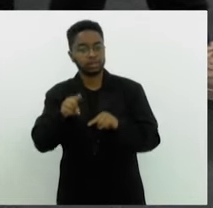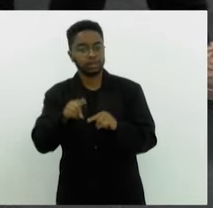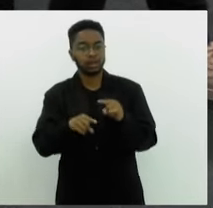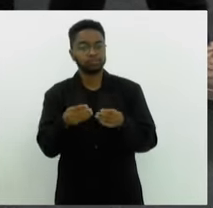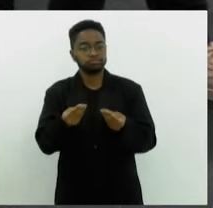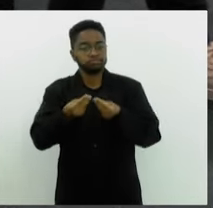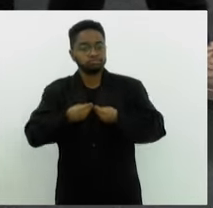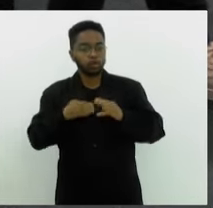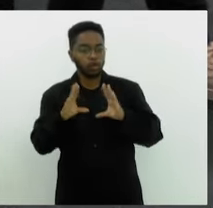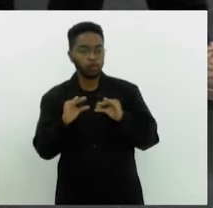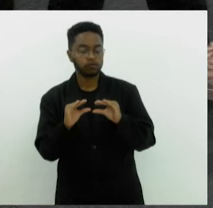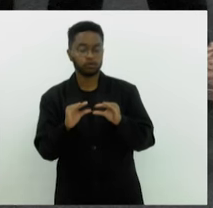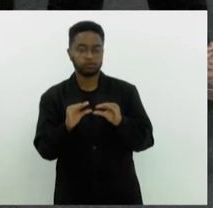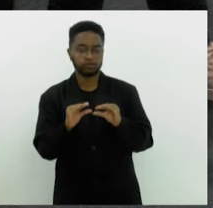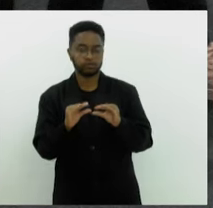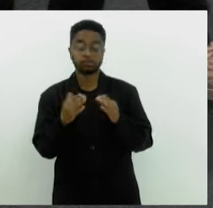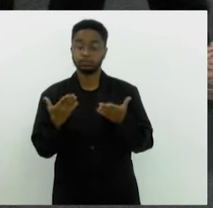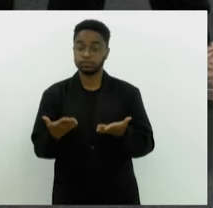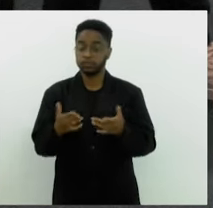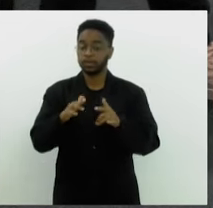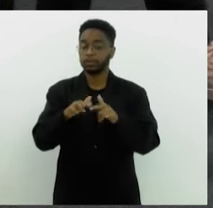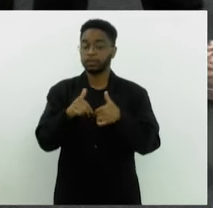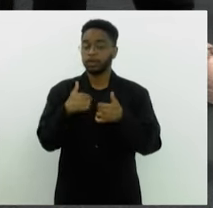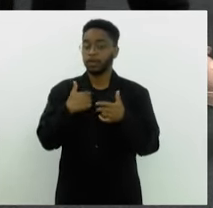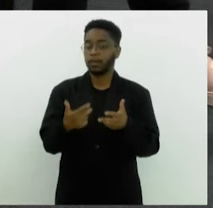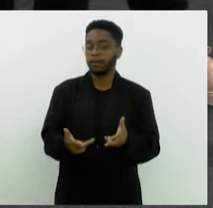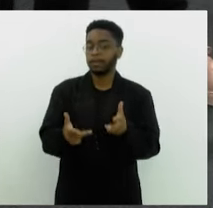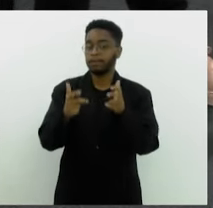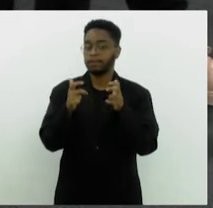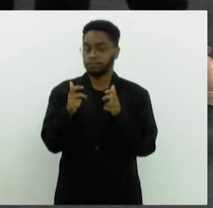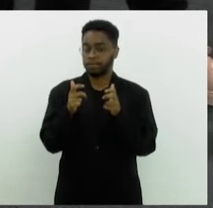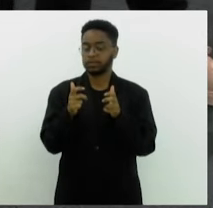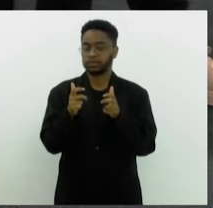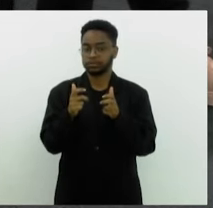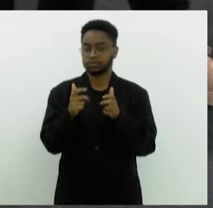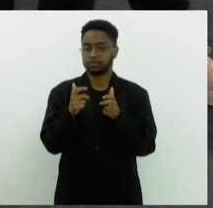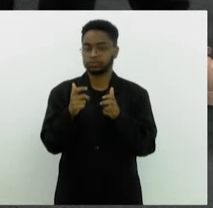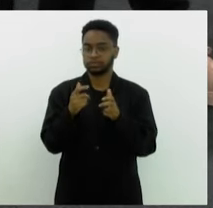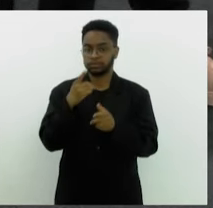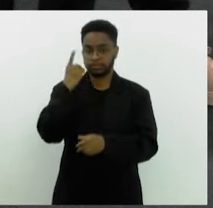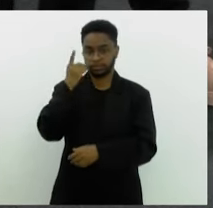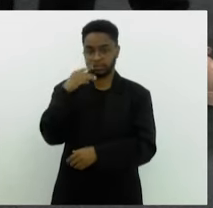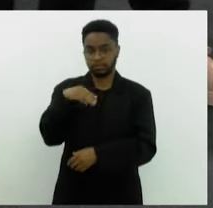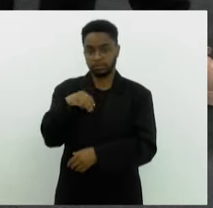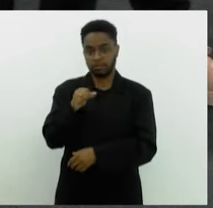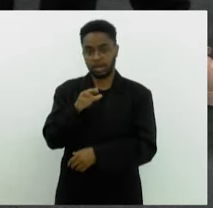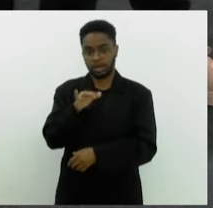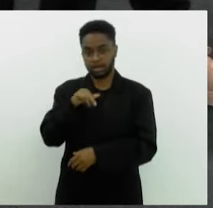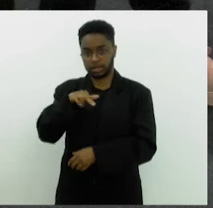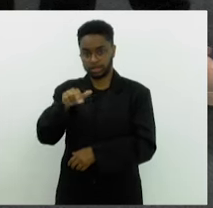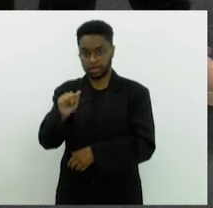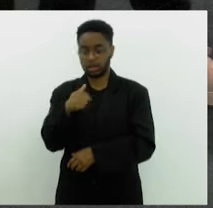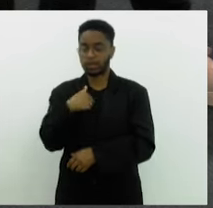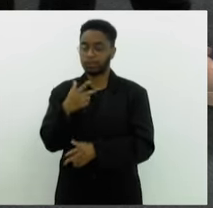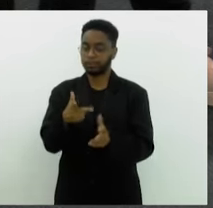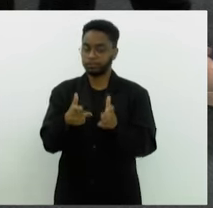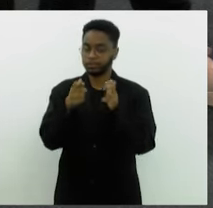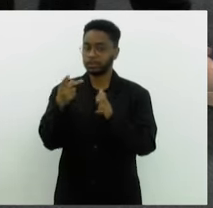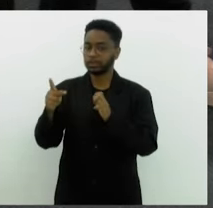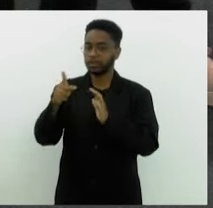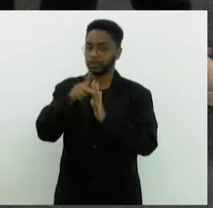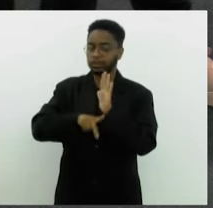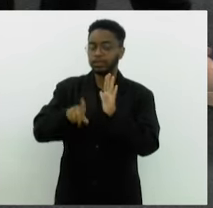tranquilidade, mais conforto. Portanto, eu vejo, deputada Marina do MST, que o seu projeto tem um